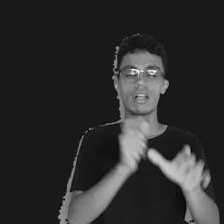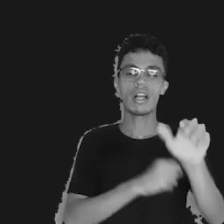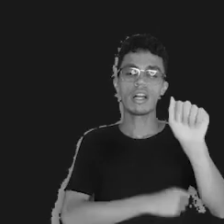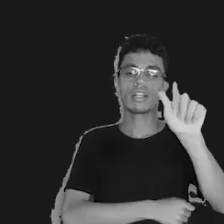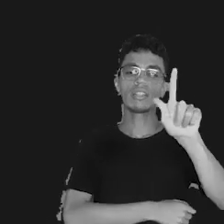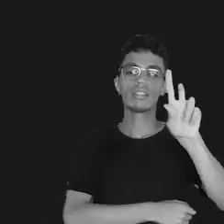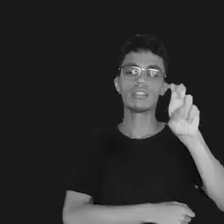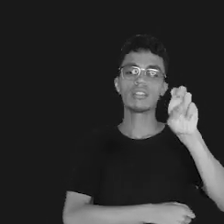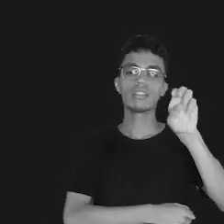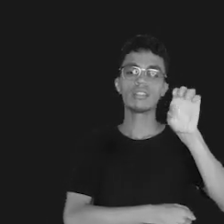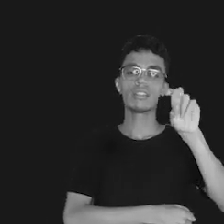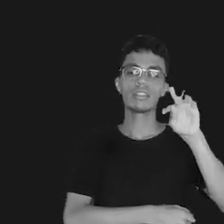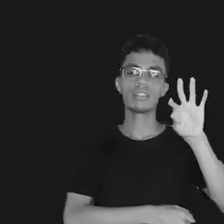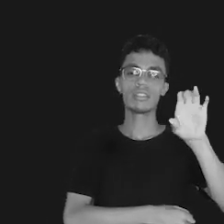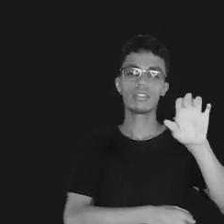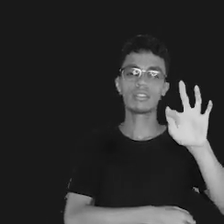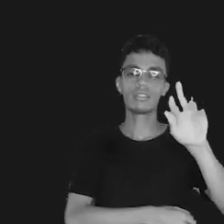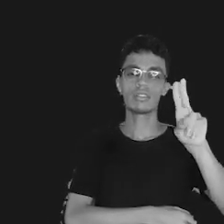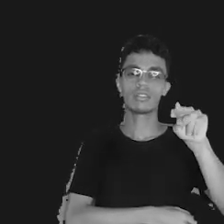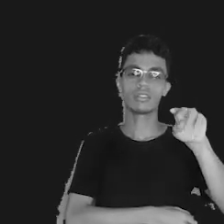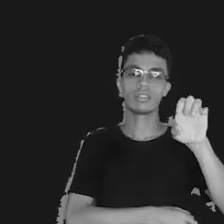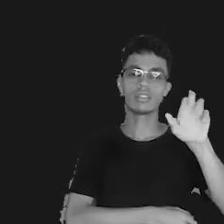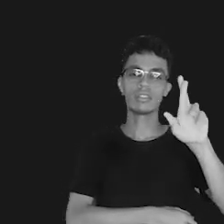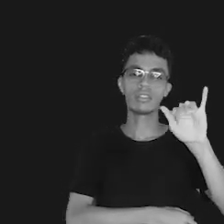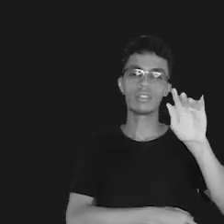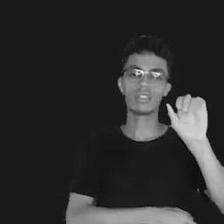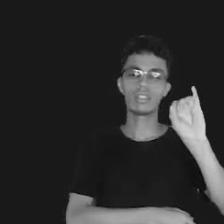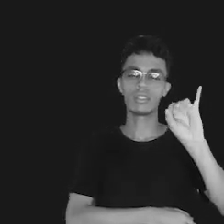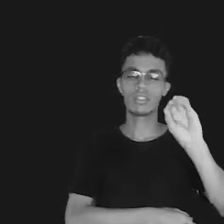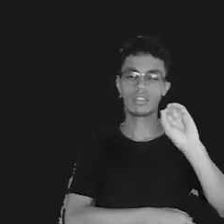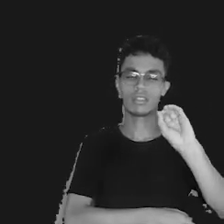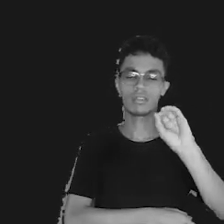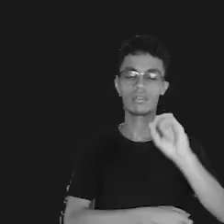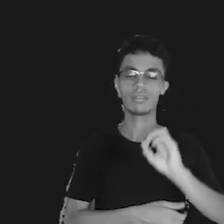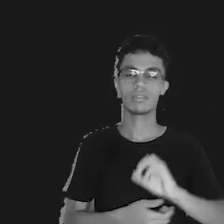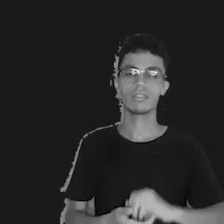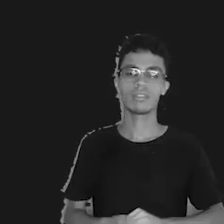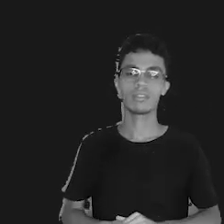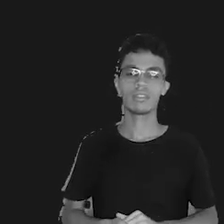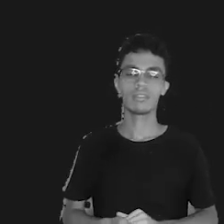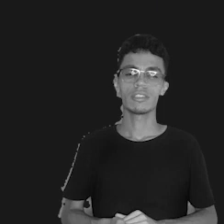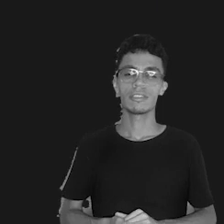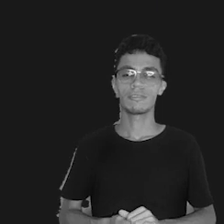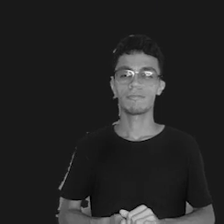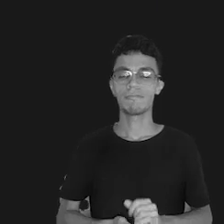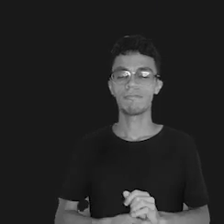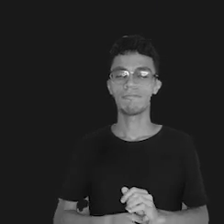funerário. Eu quero aproveitar só